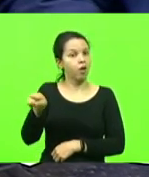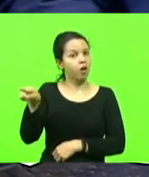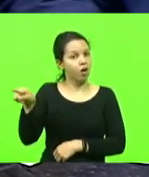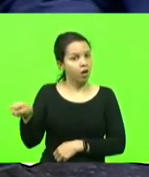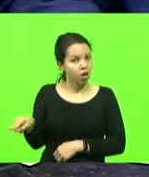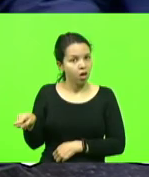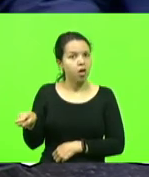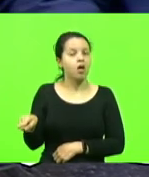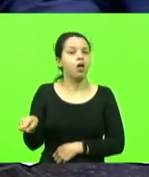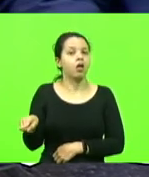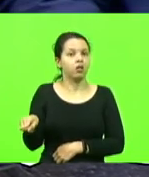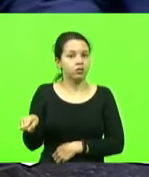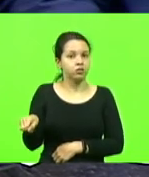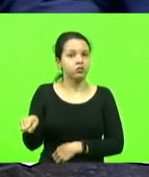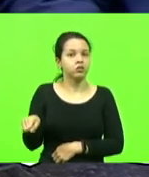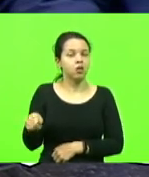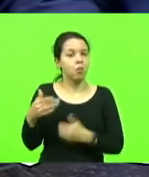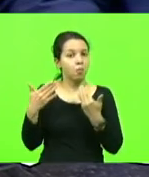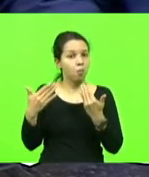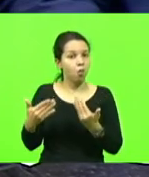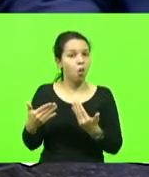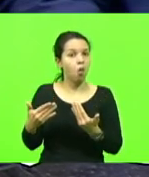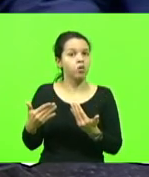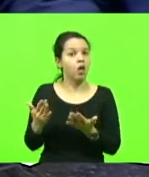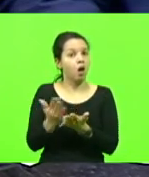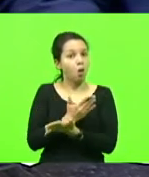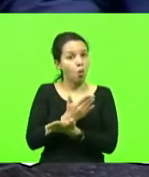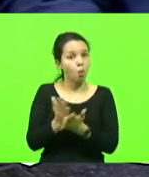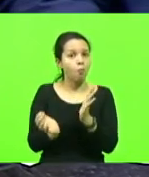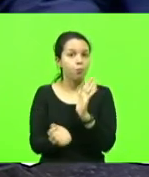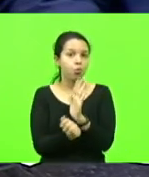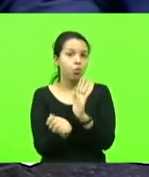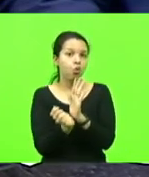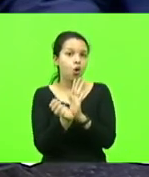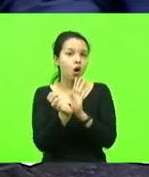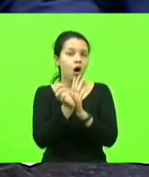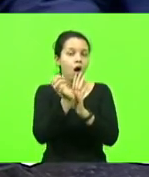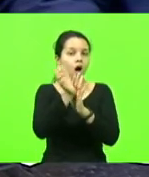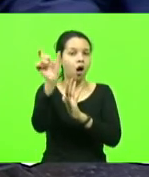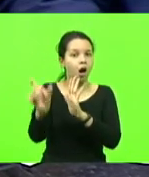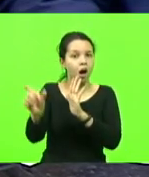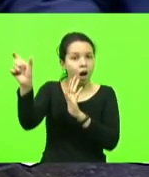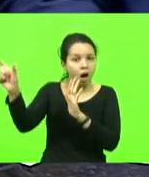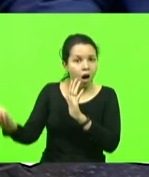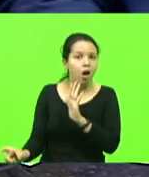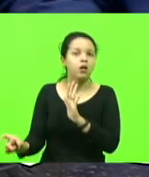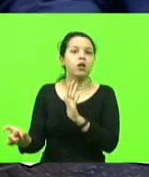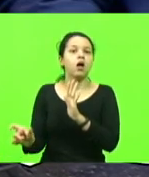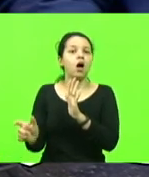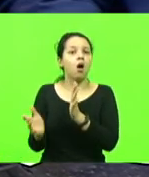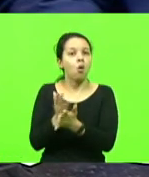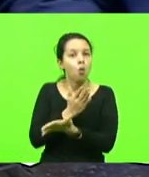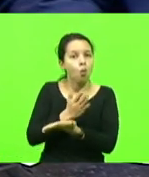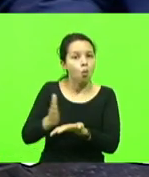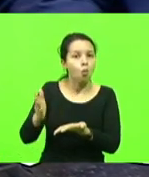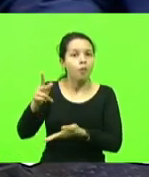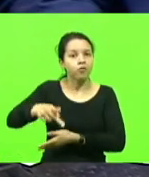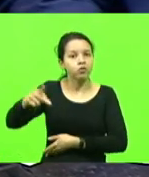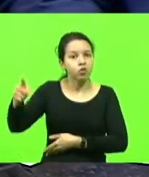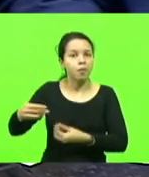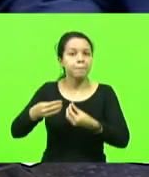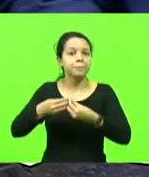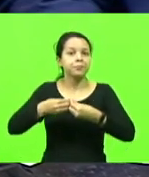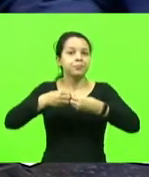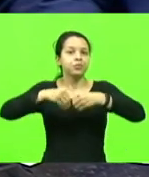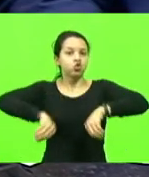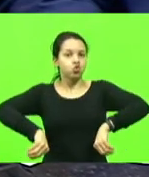temos alguns burocratas, alguns professores prejudicando a educação.